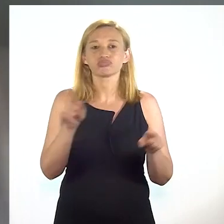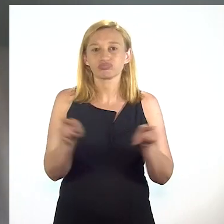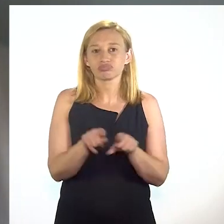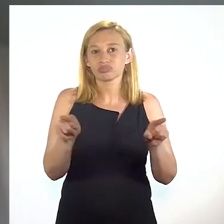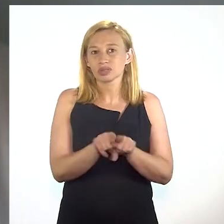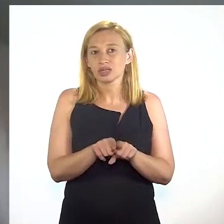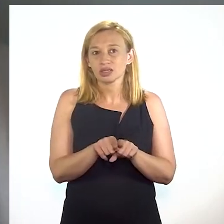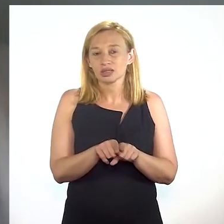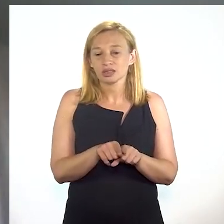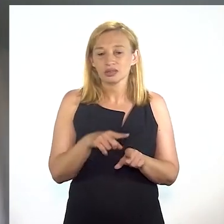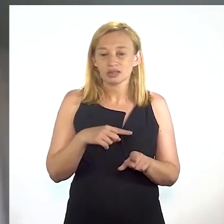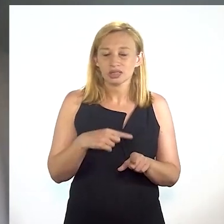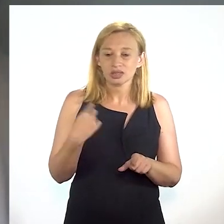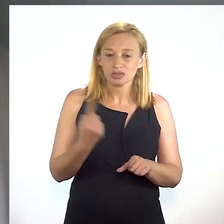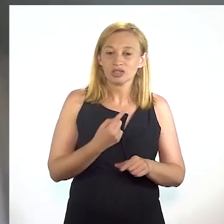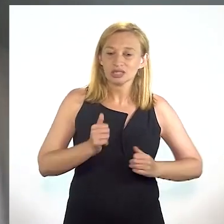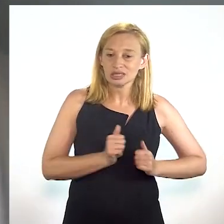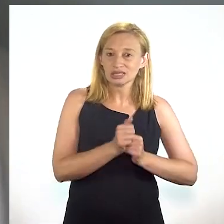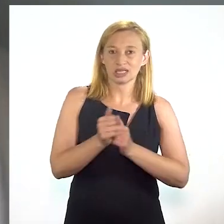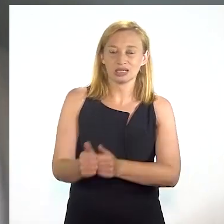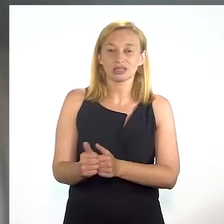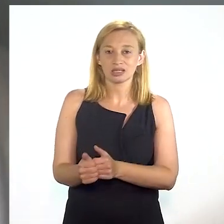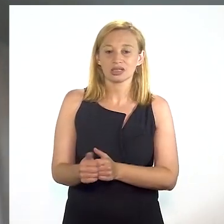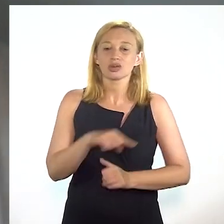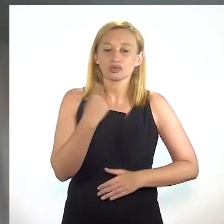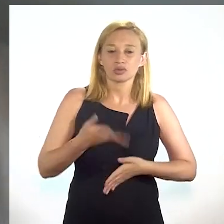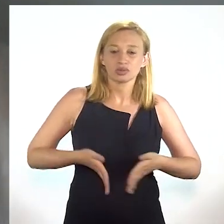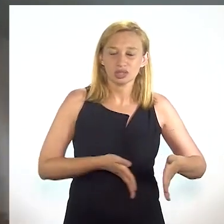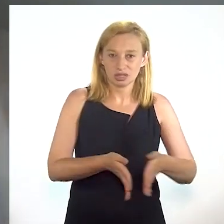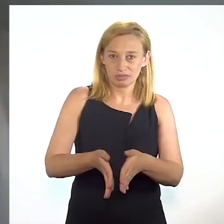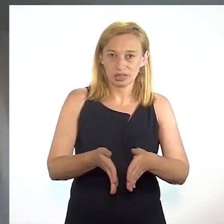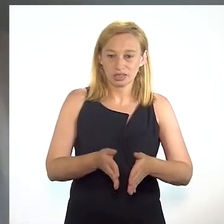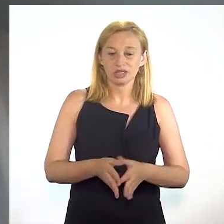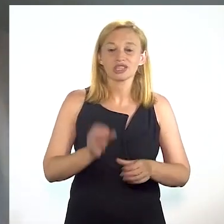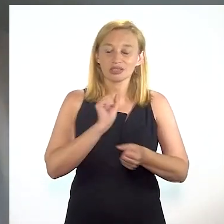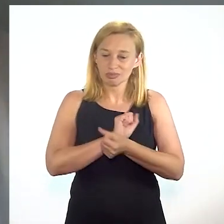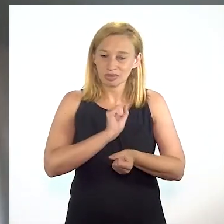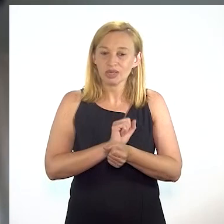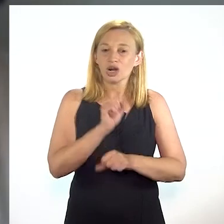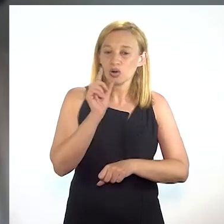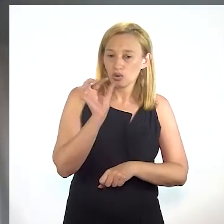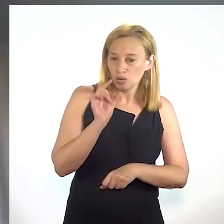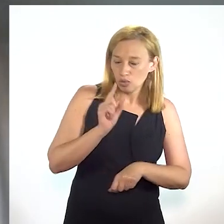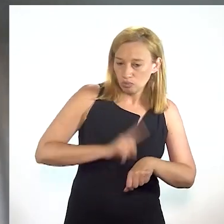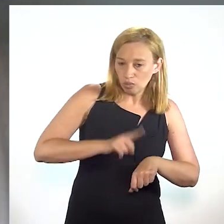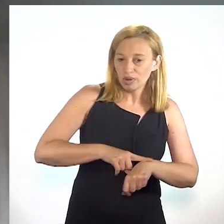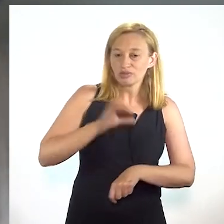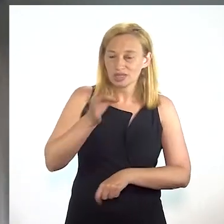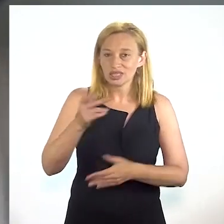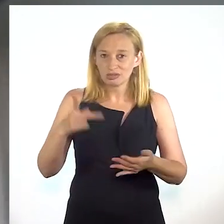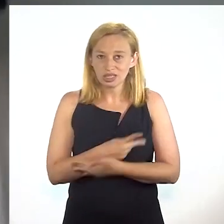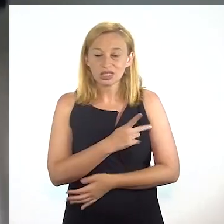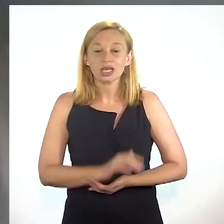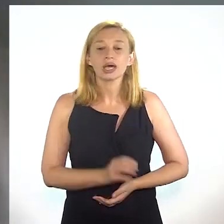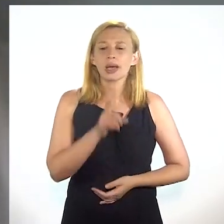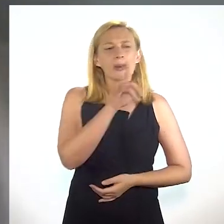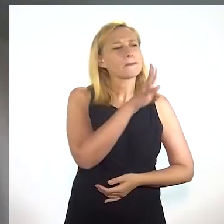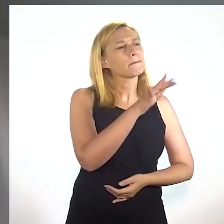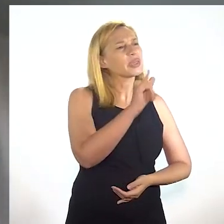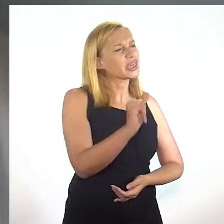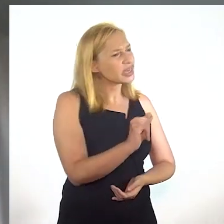também fazer a gente seguir, né, o nosso caminho e esperar o momento dele